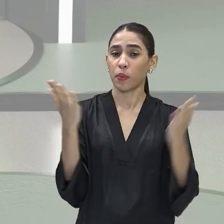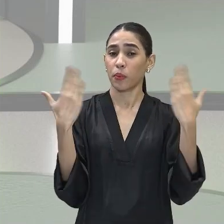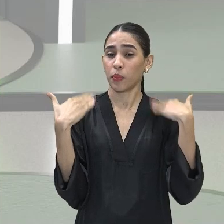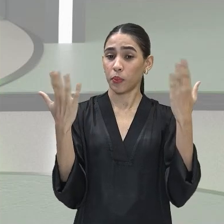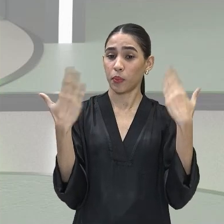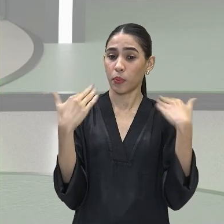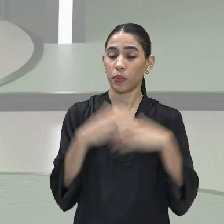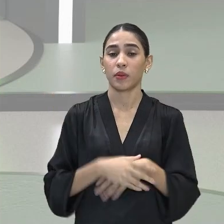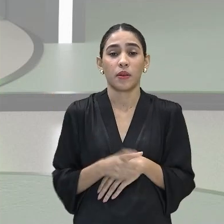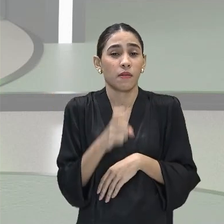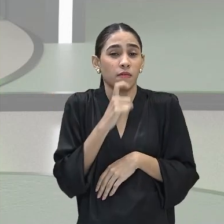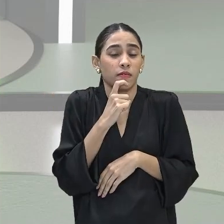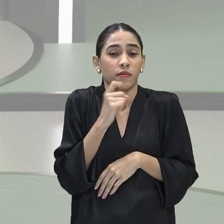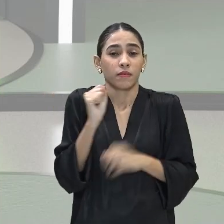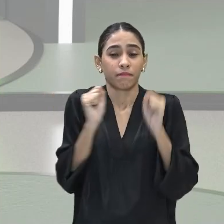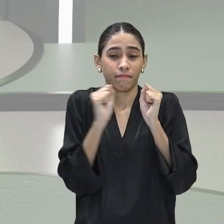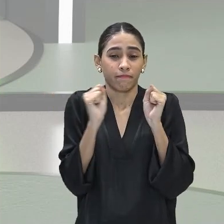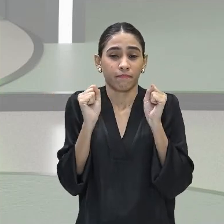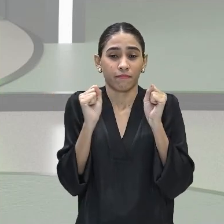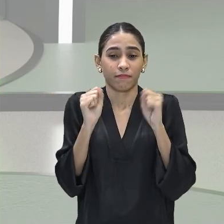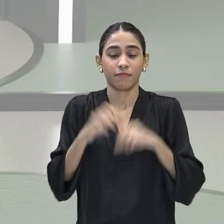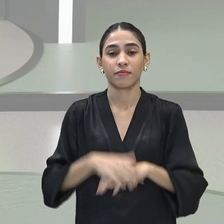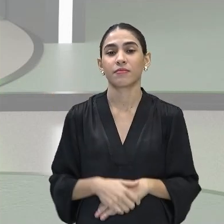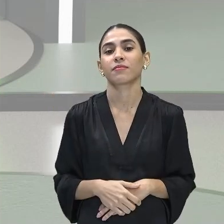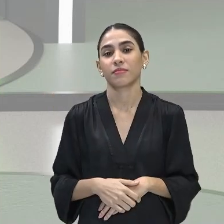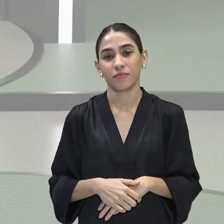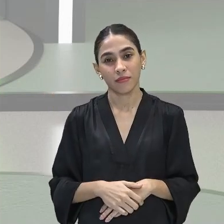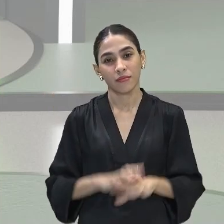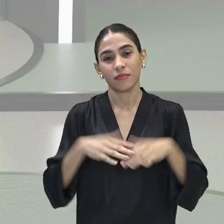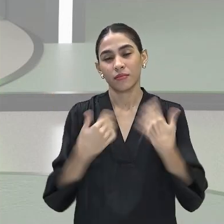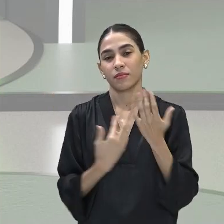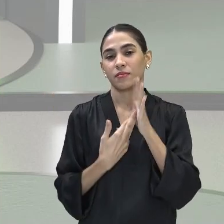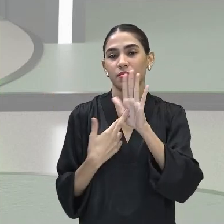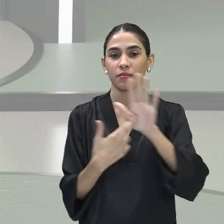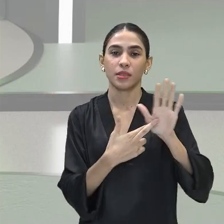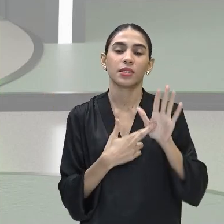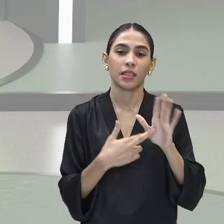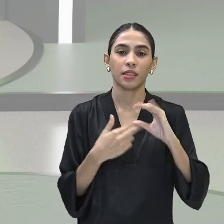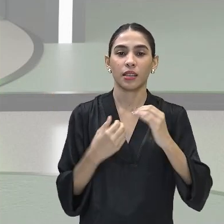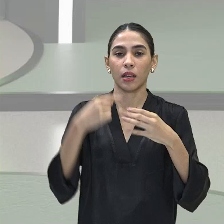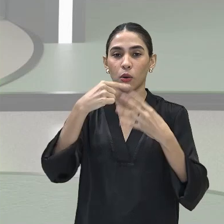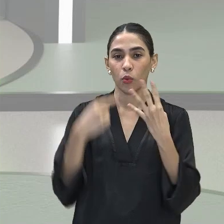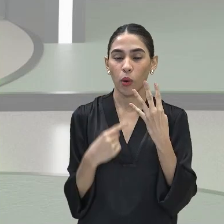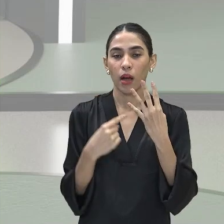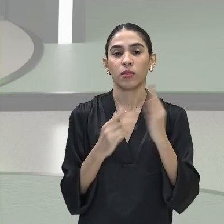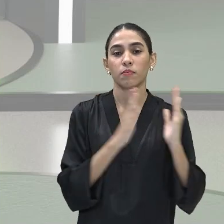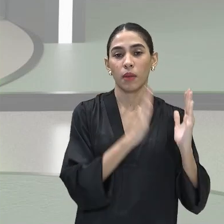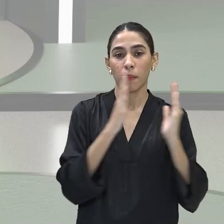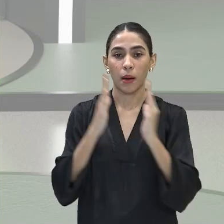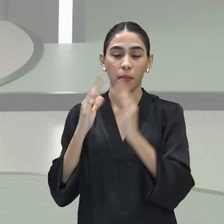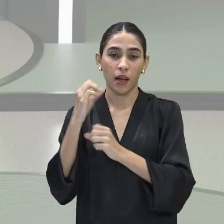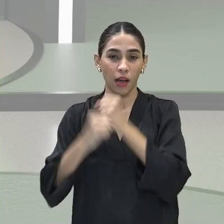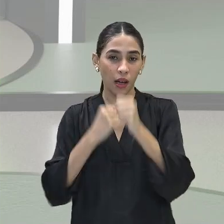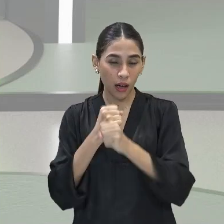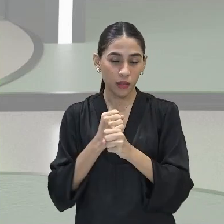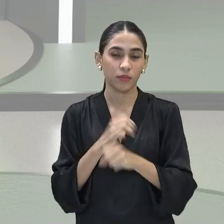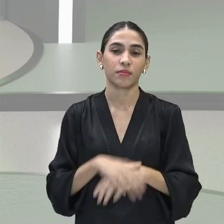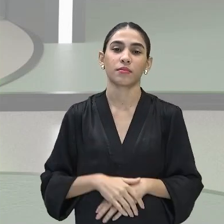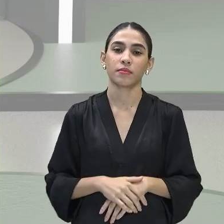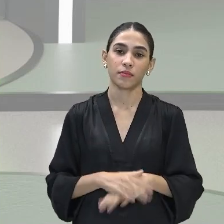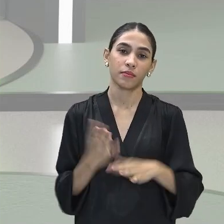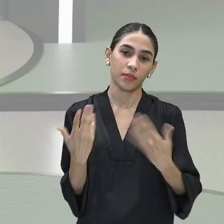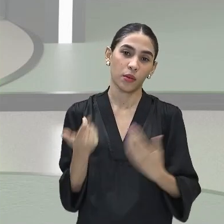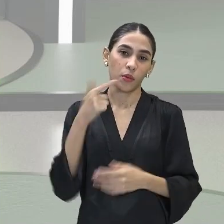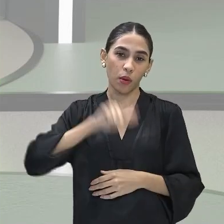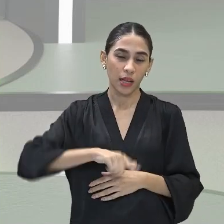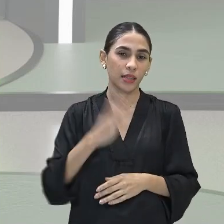aquele inverno com muito frio, né? Então ele apresenta ali aquelas 4 estações do ano bem definidas e aí a gente